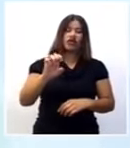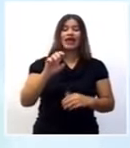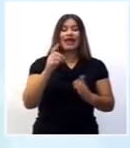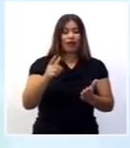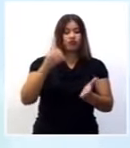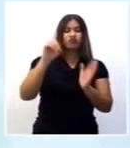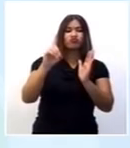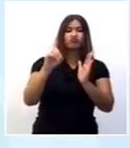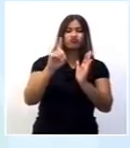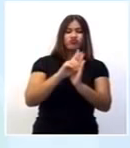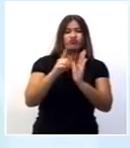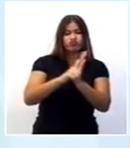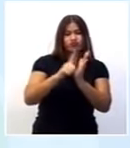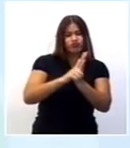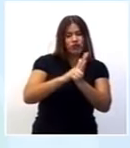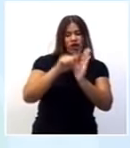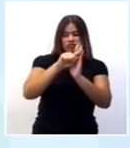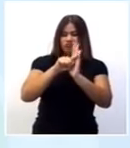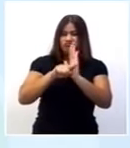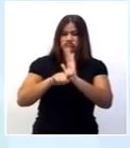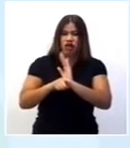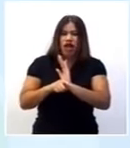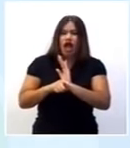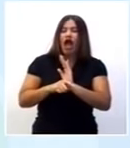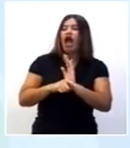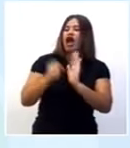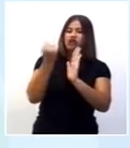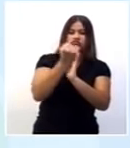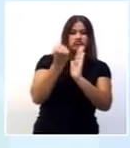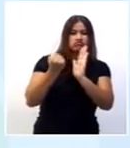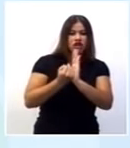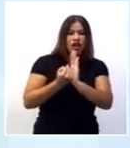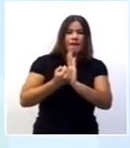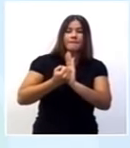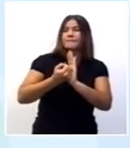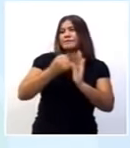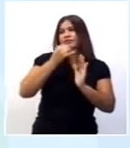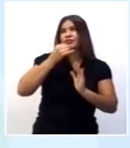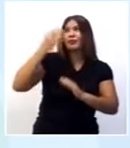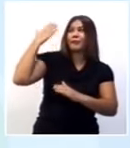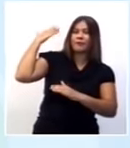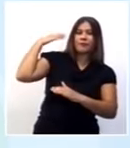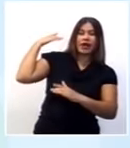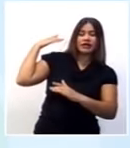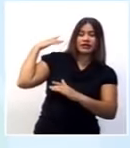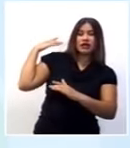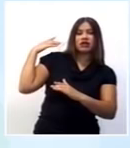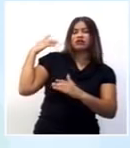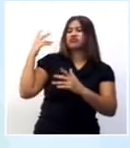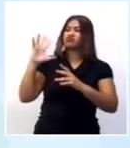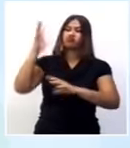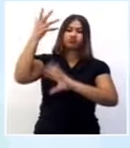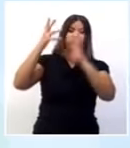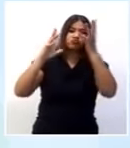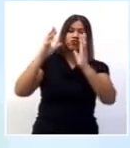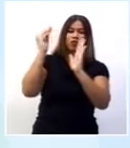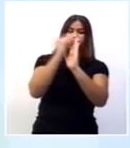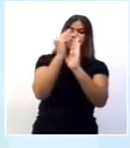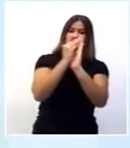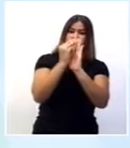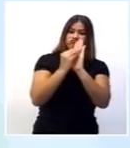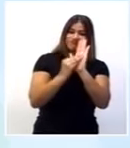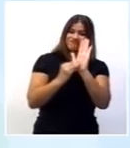e comprova os vestígios encontrados no passado, deixado por várias sociedades. O historiador tem